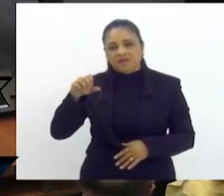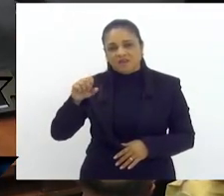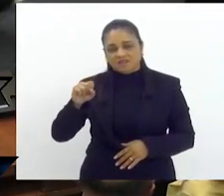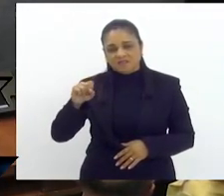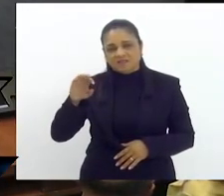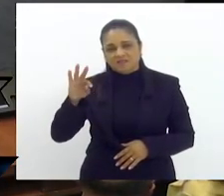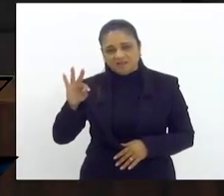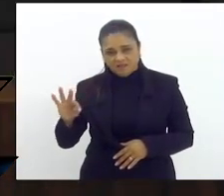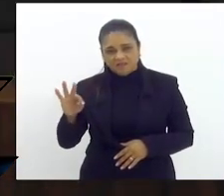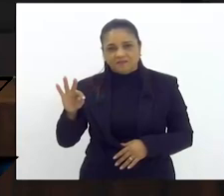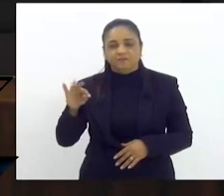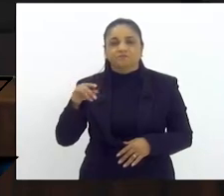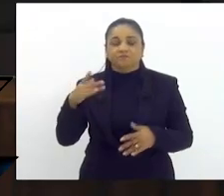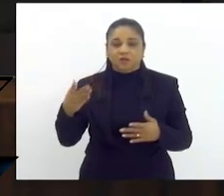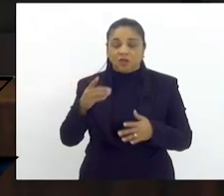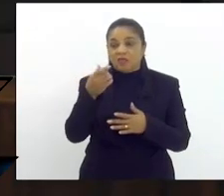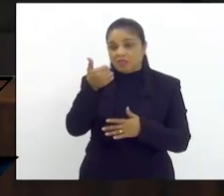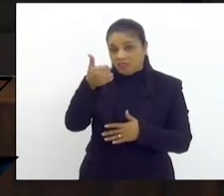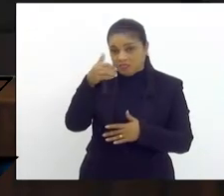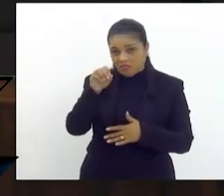vossa excelência dispõe de 10 minutos